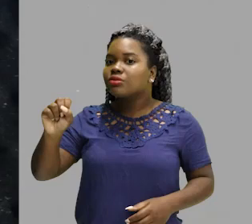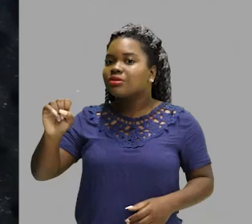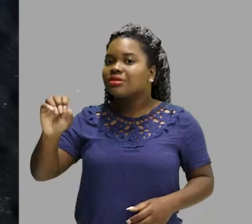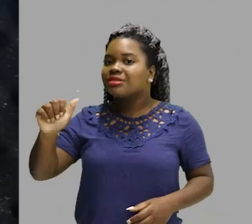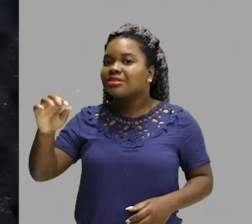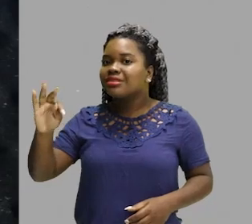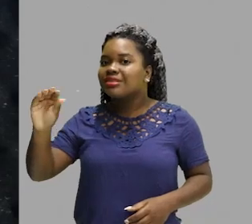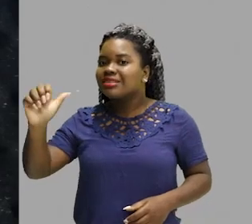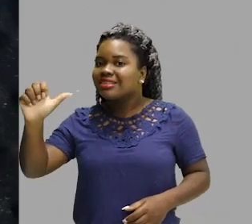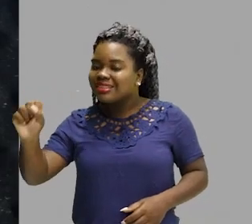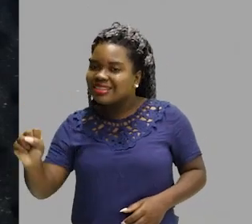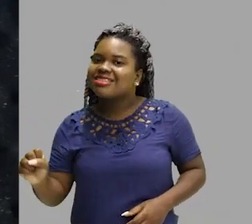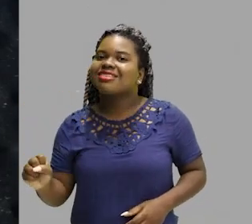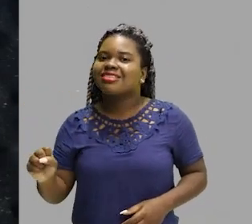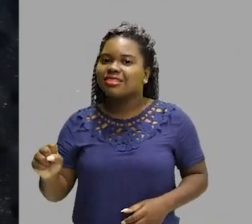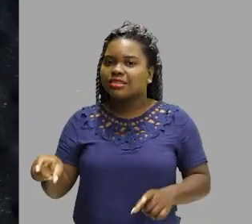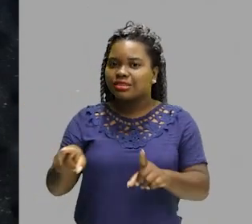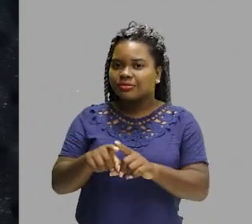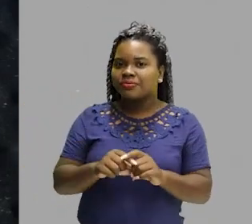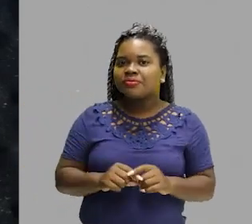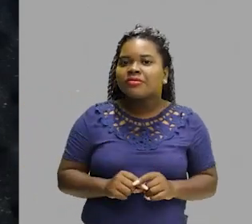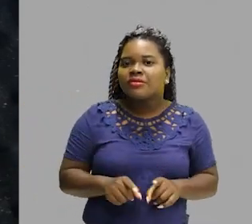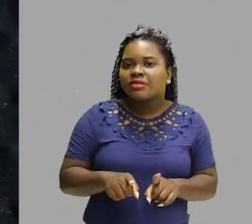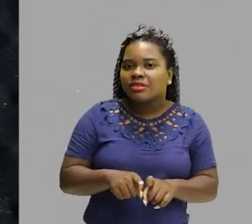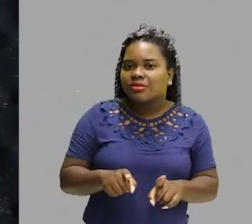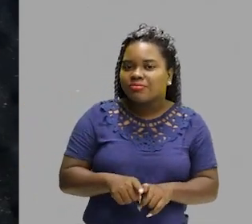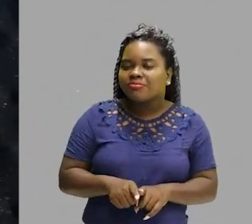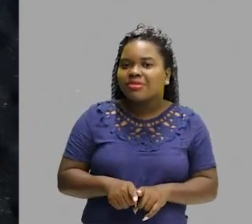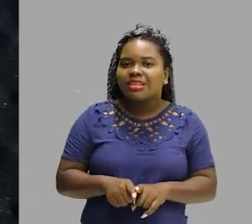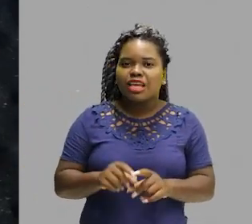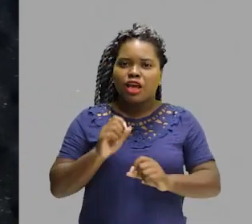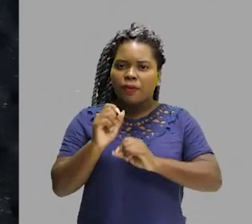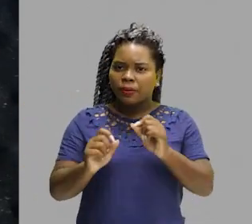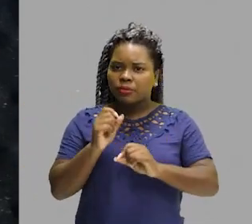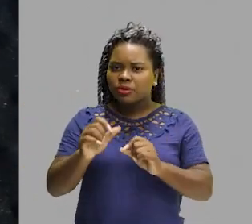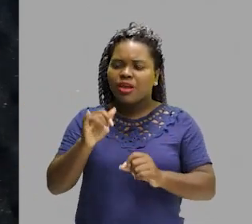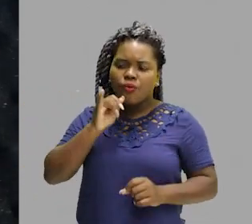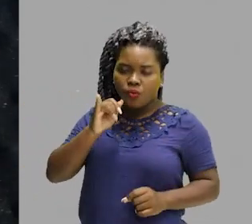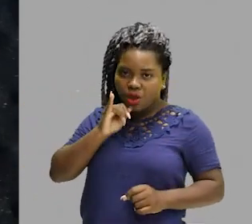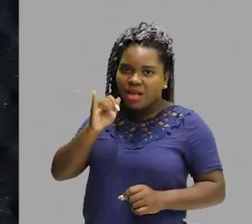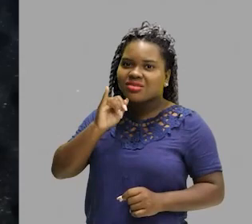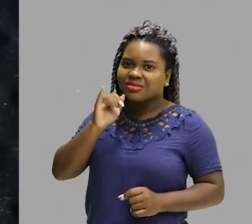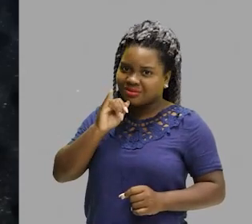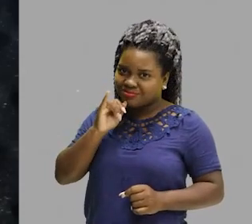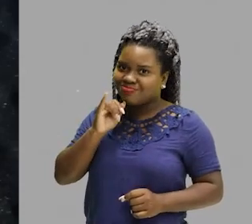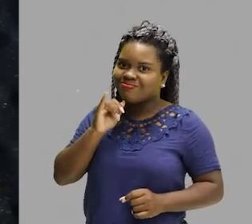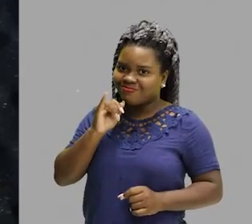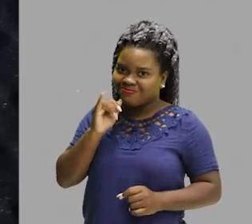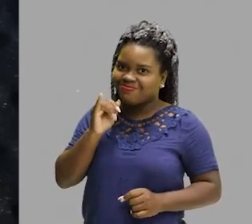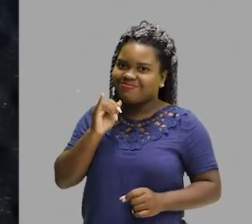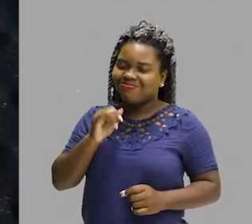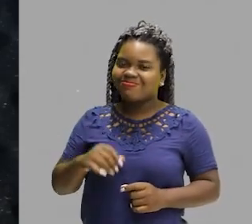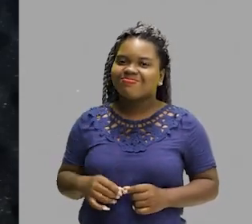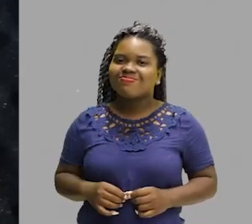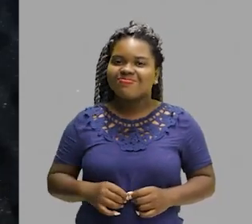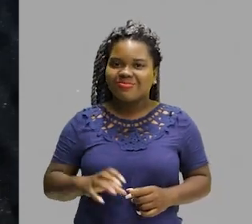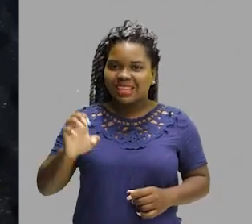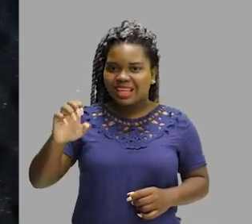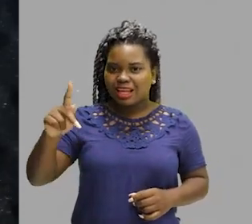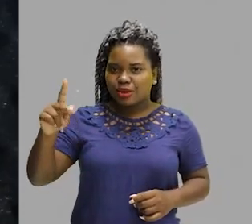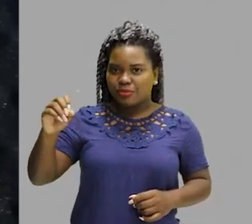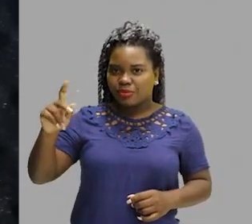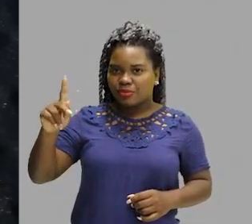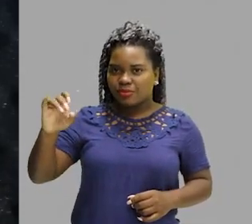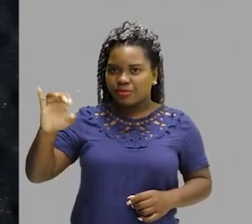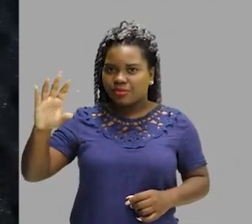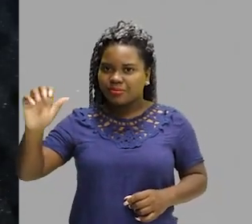está chegando, vamos falar de Camões. É uma grande produção, uma epopeia. Epopeia, né? Ou